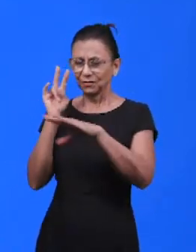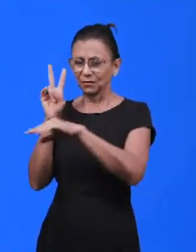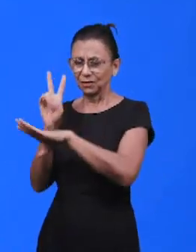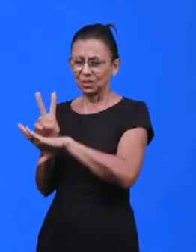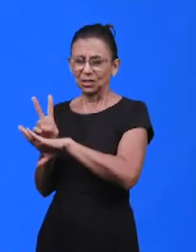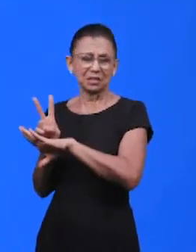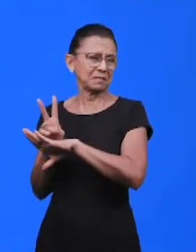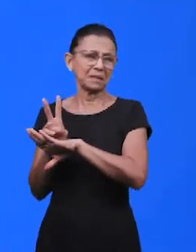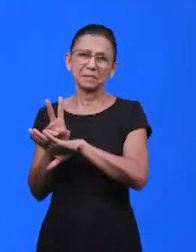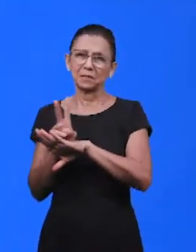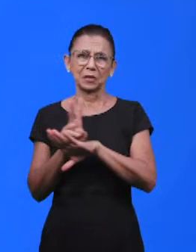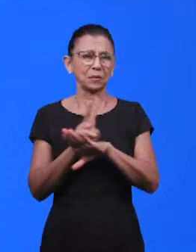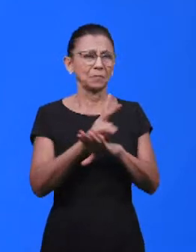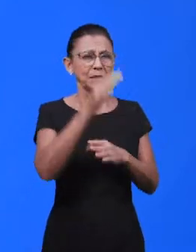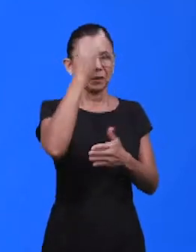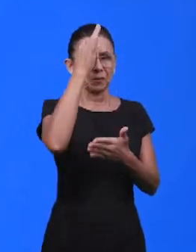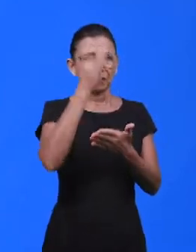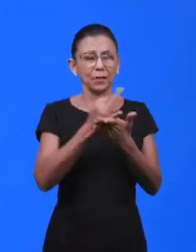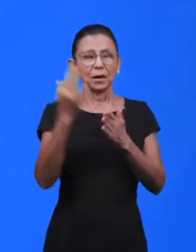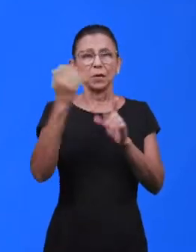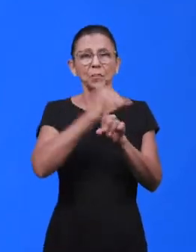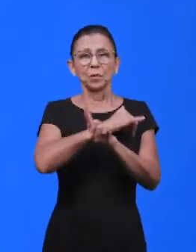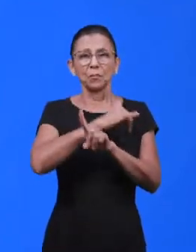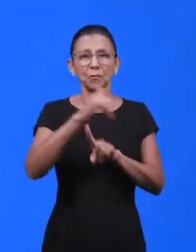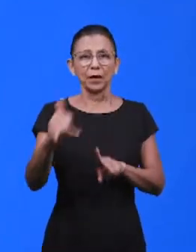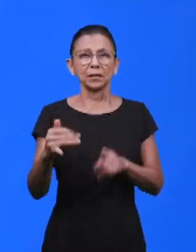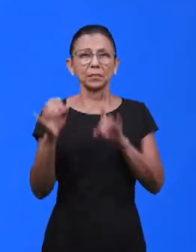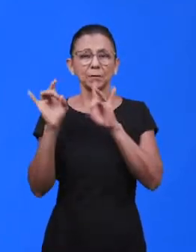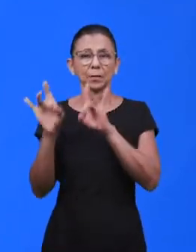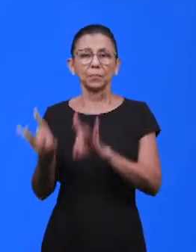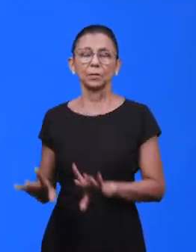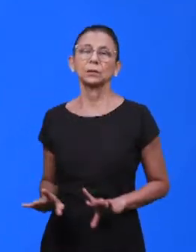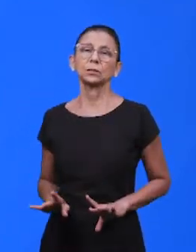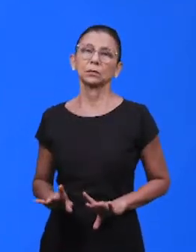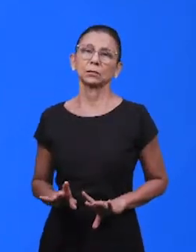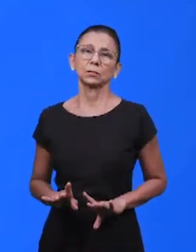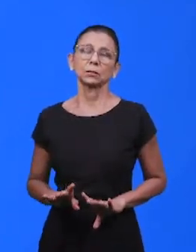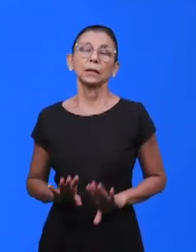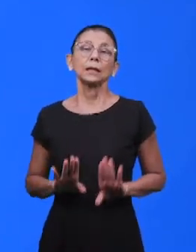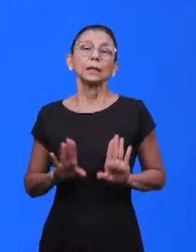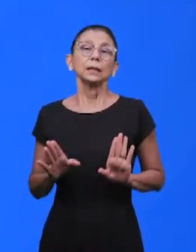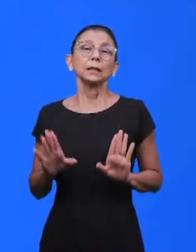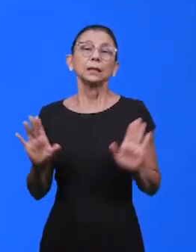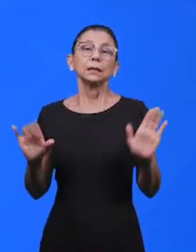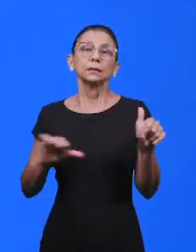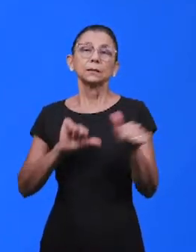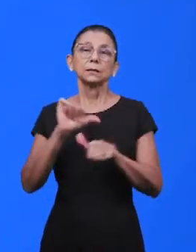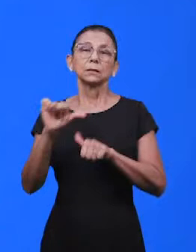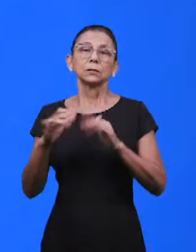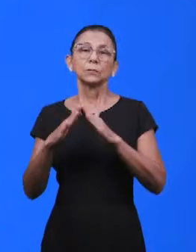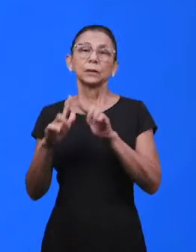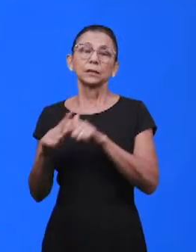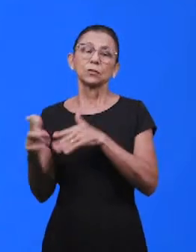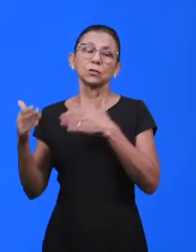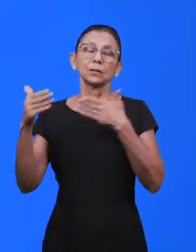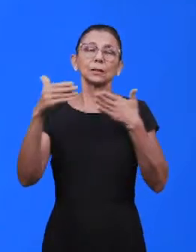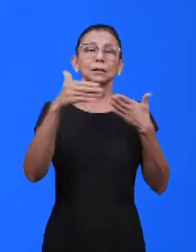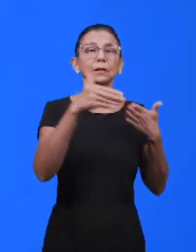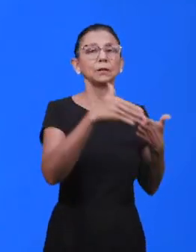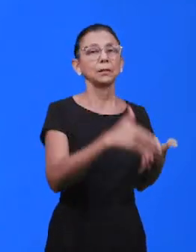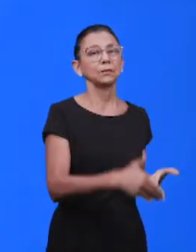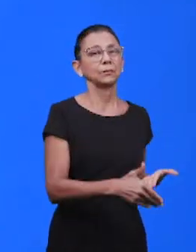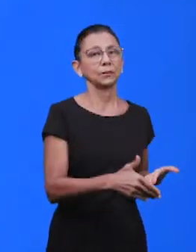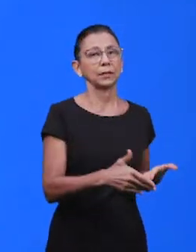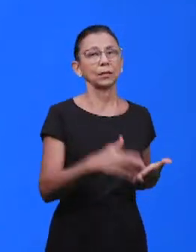o profético. E aí se transformam numa igreja infiel, que não foi fiel para com aquilo que o Senhor entregou na